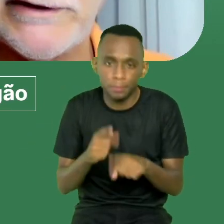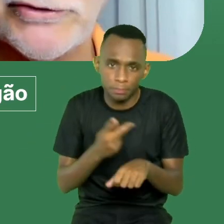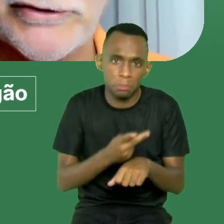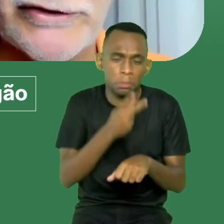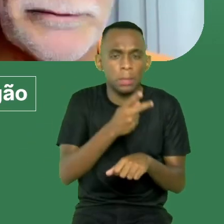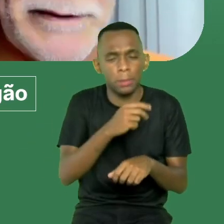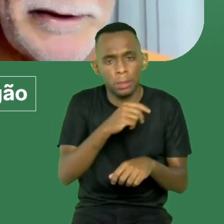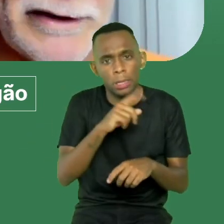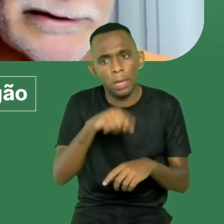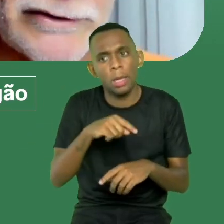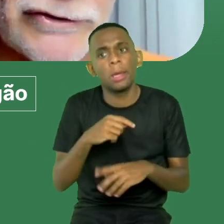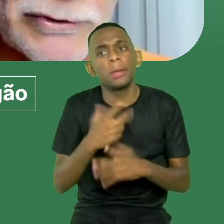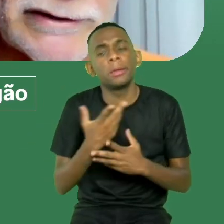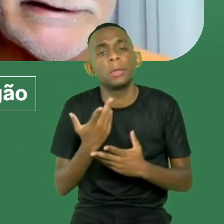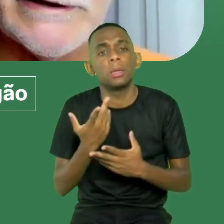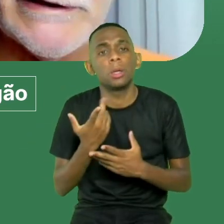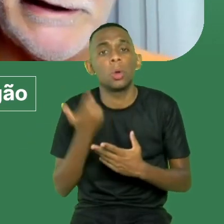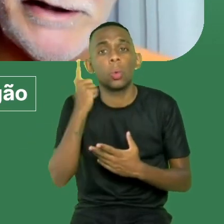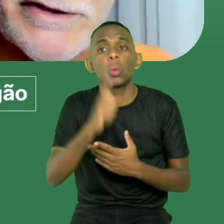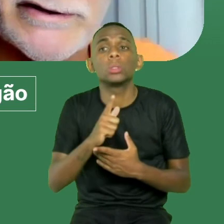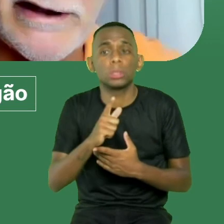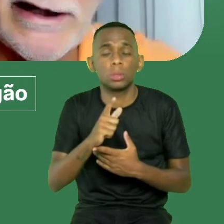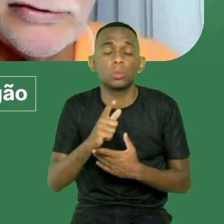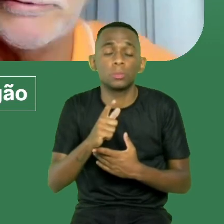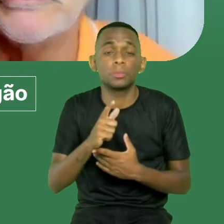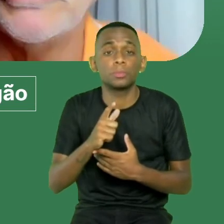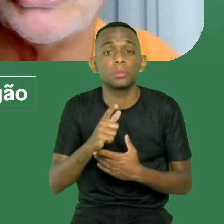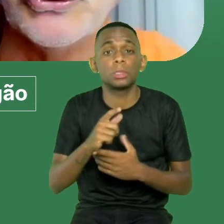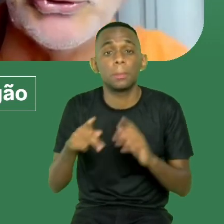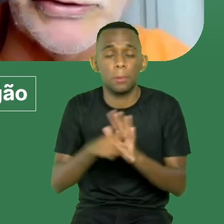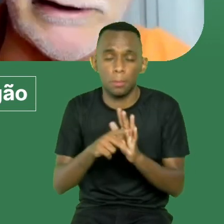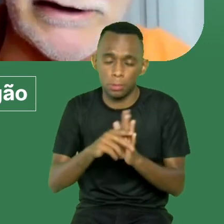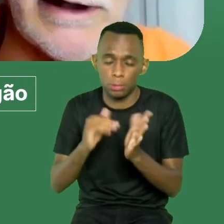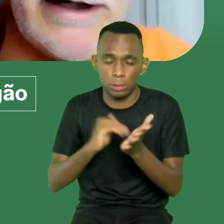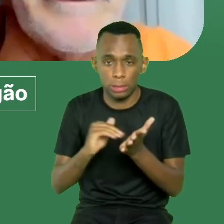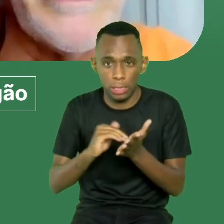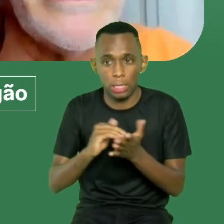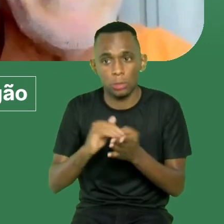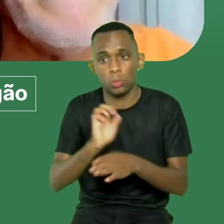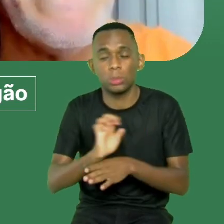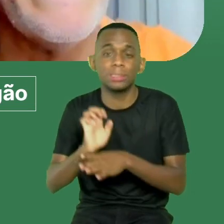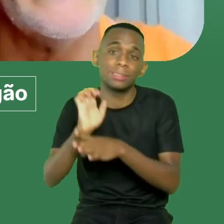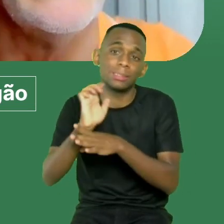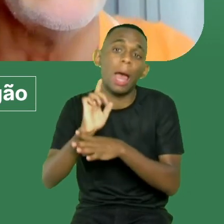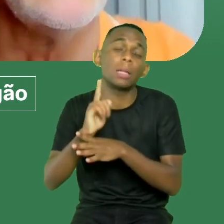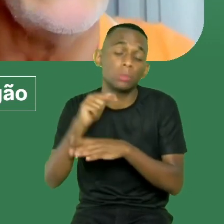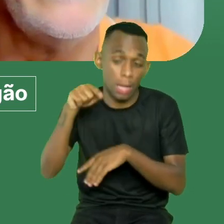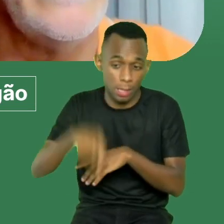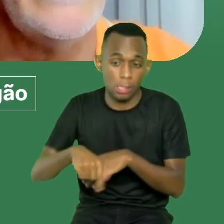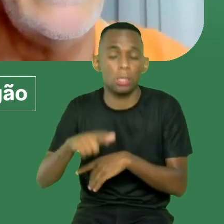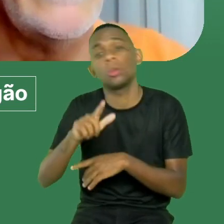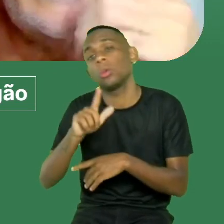um dos vencedores do Prêmio Henriqueta Lisboa da Secretaria de Estado de Cultura aqui na época.